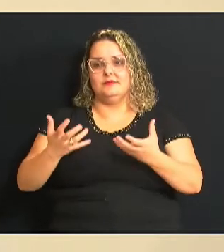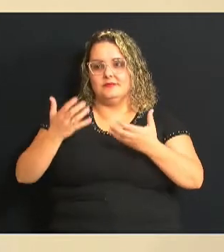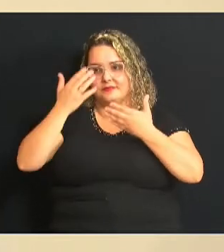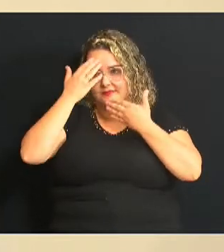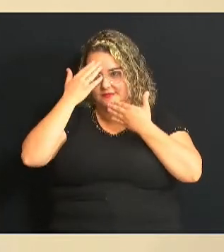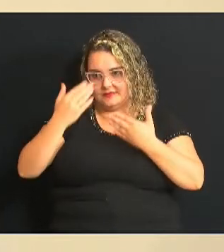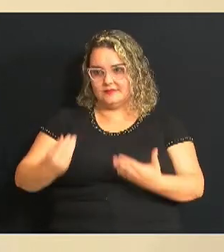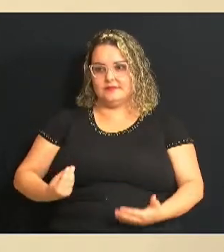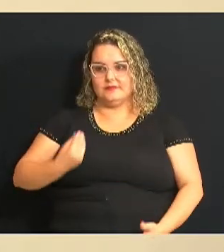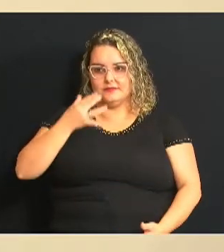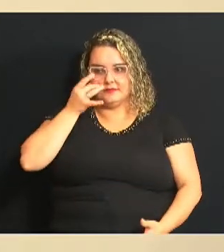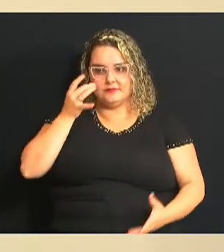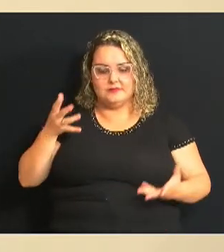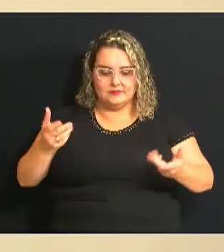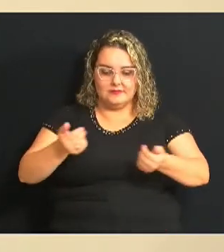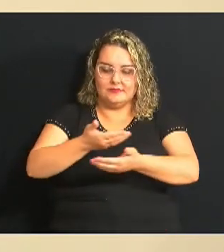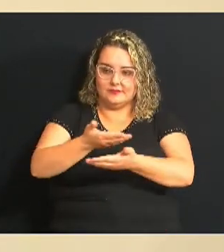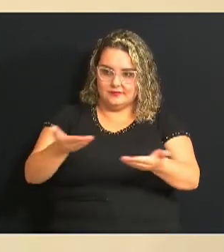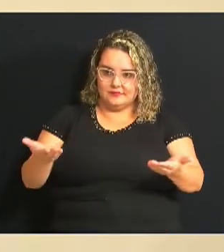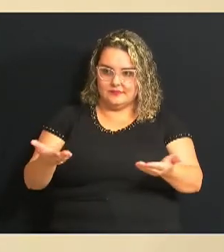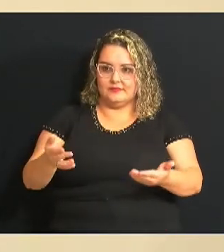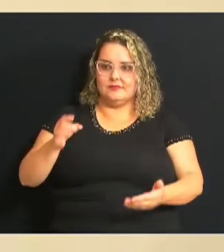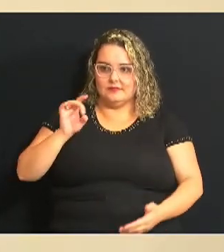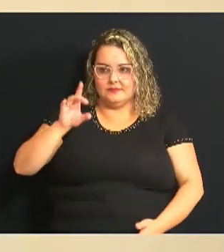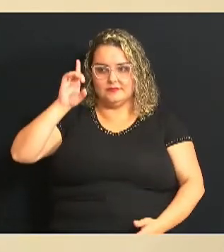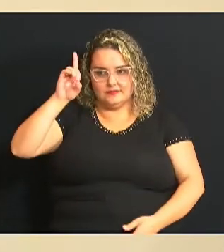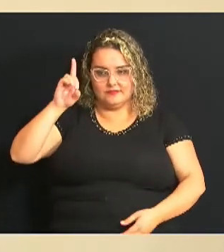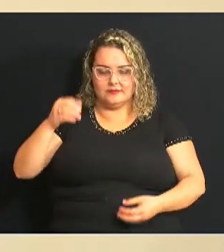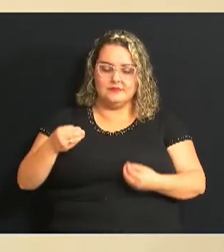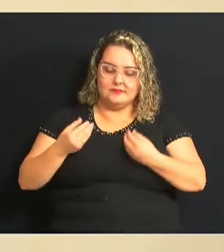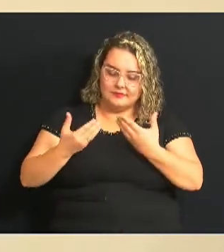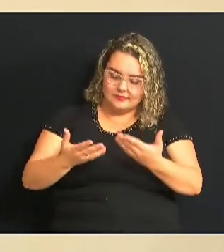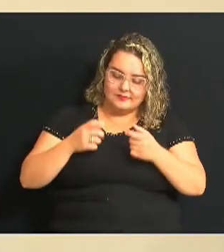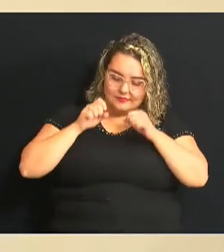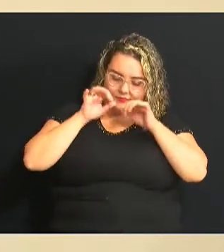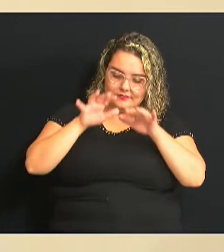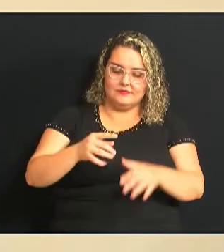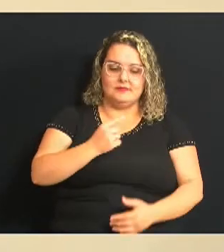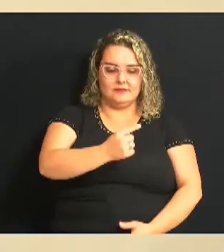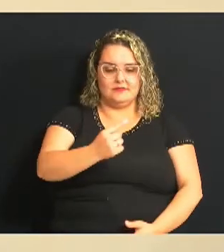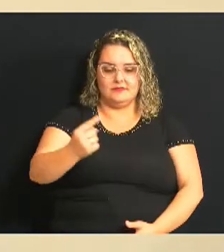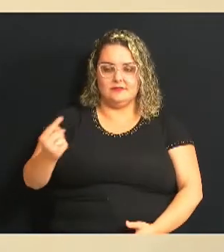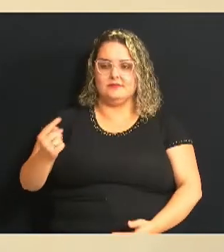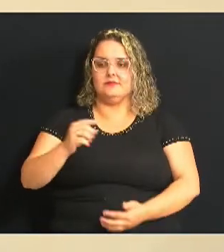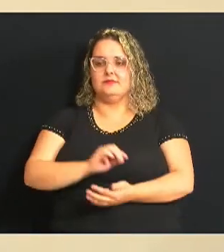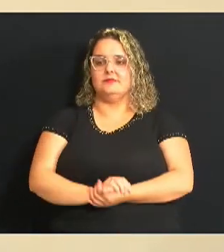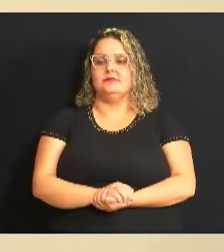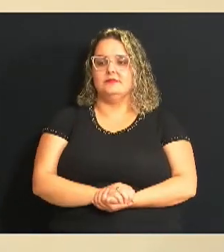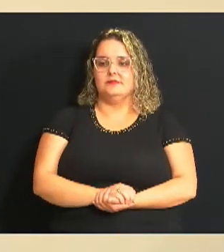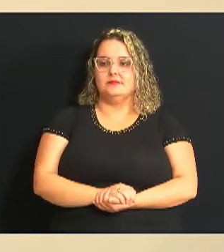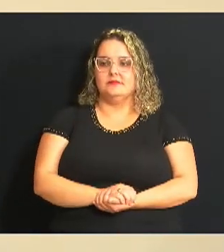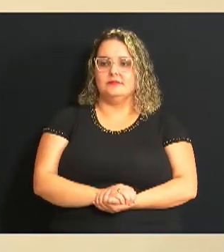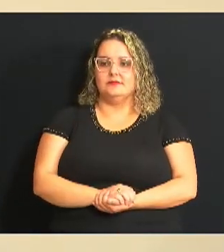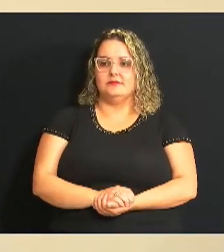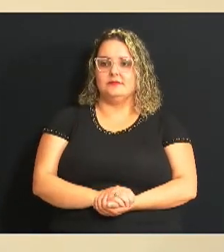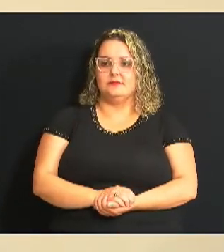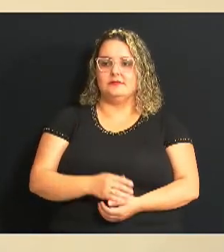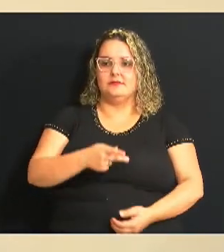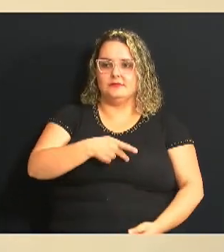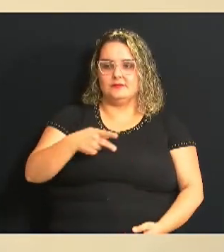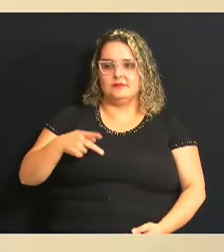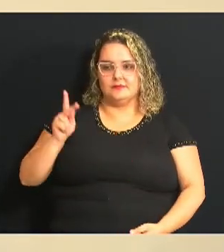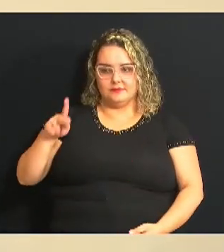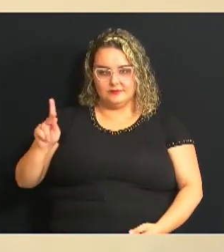presença de todos vocês. Somente Deus vai recompensar a cada um de vocês. O pastor Alberto, ele